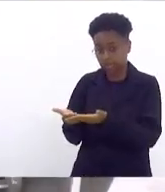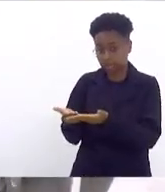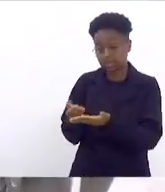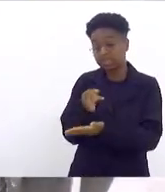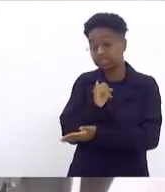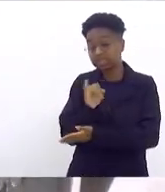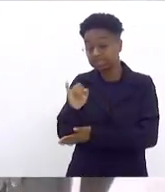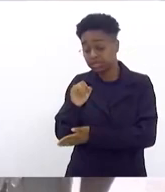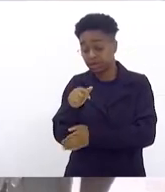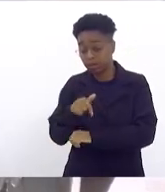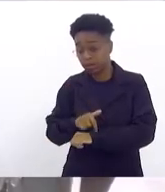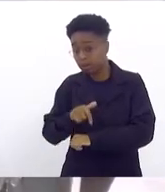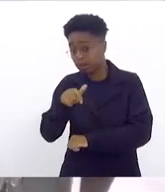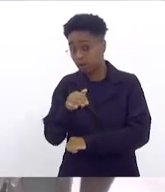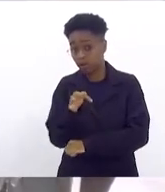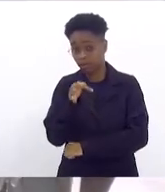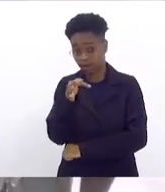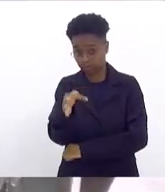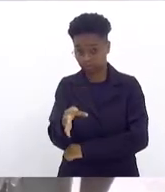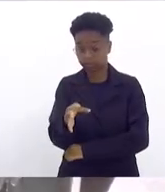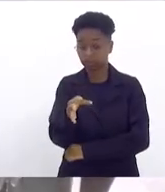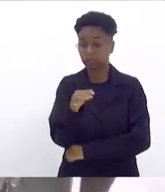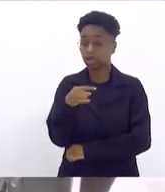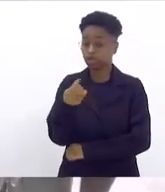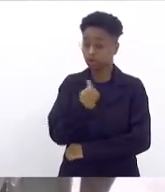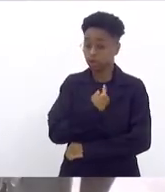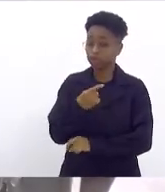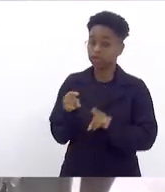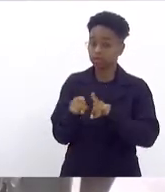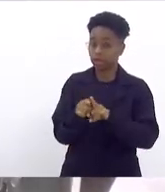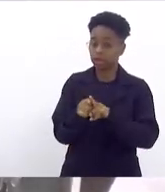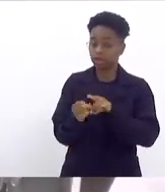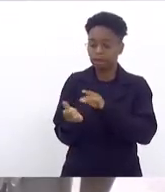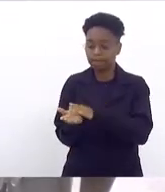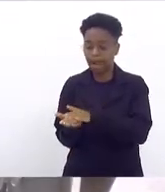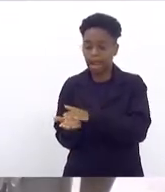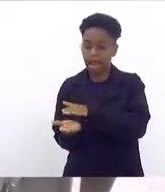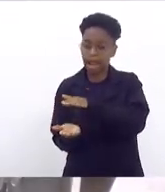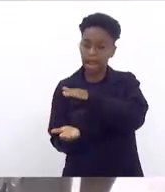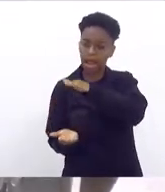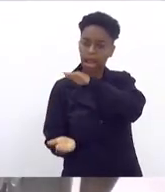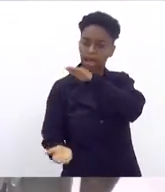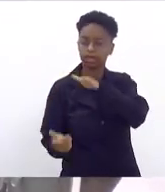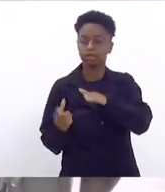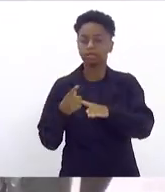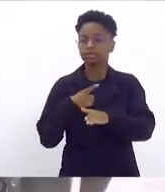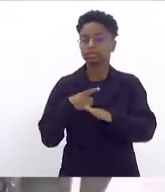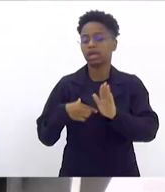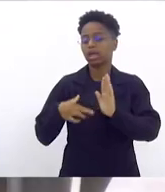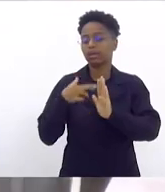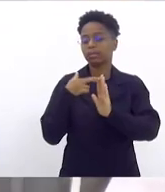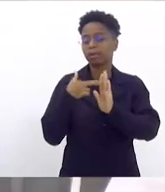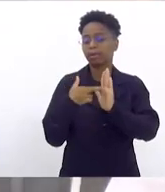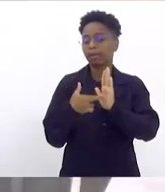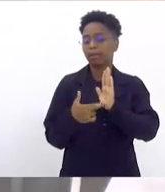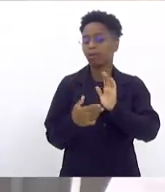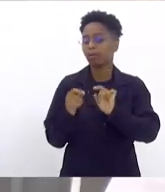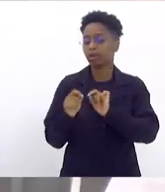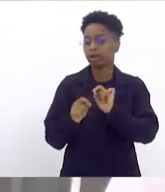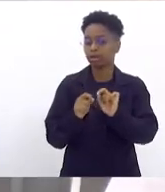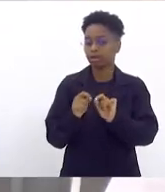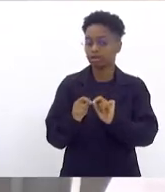algum momento também a gente vai acumulando e estabelece regimentalmente que,